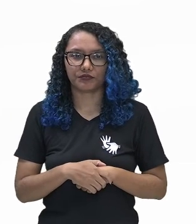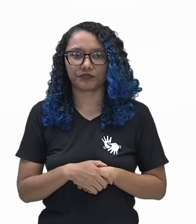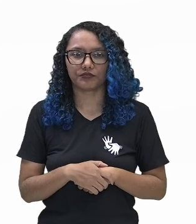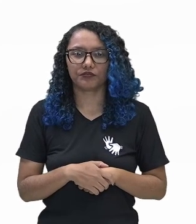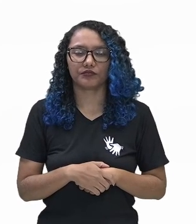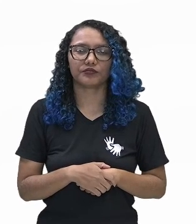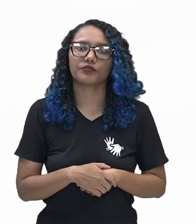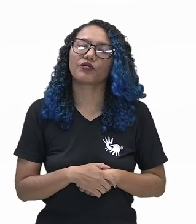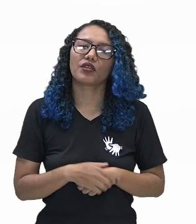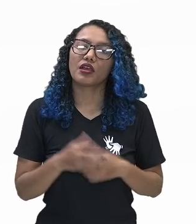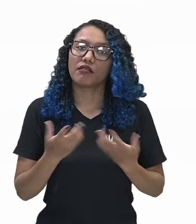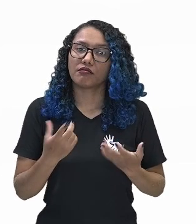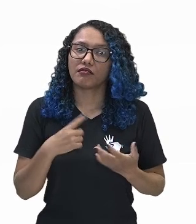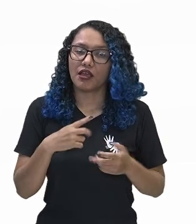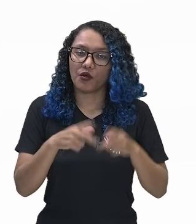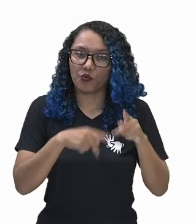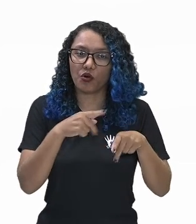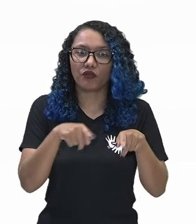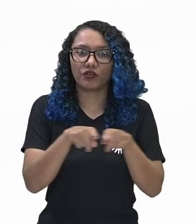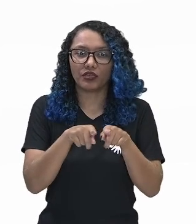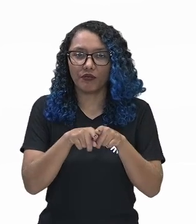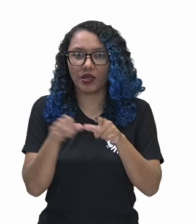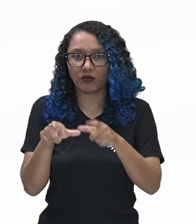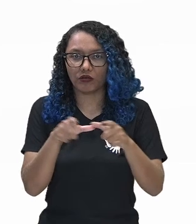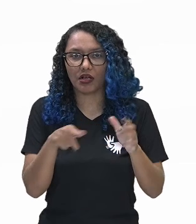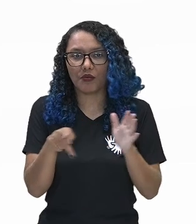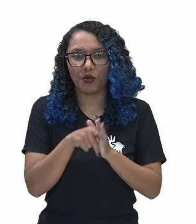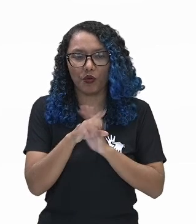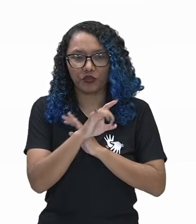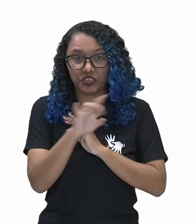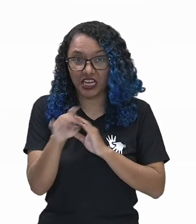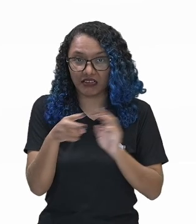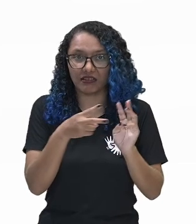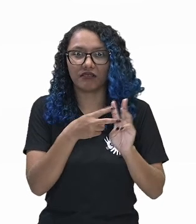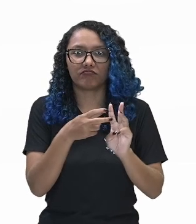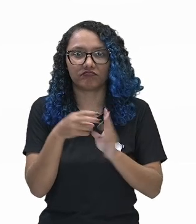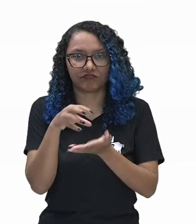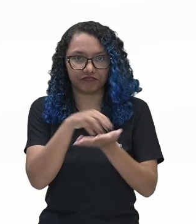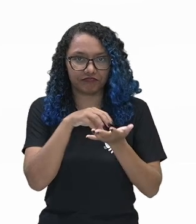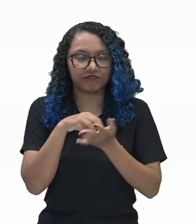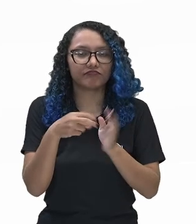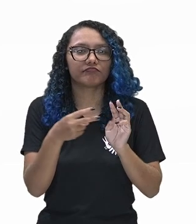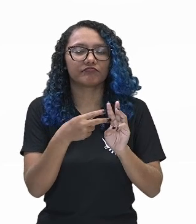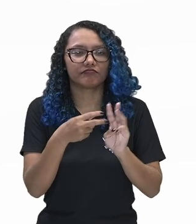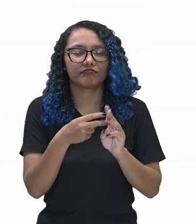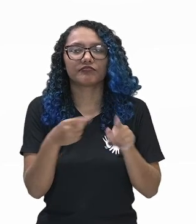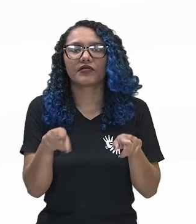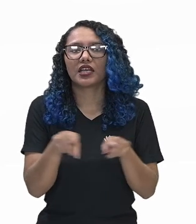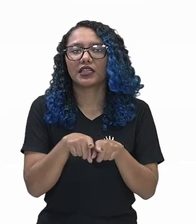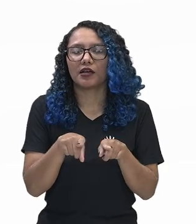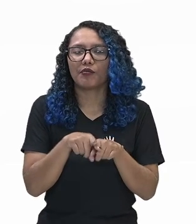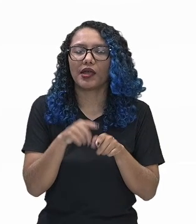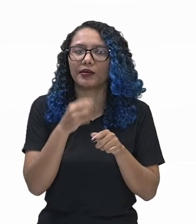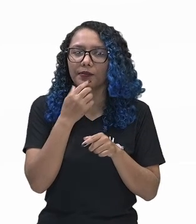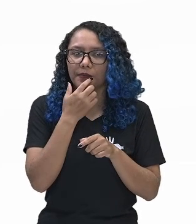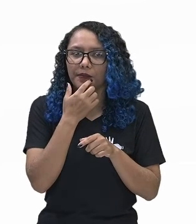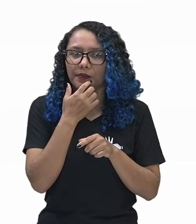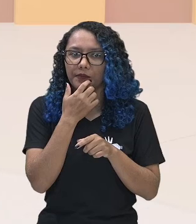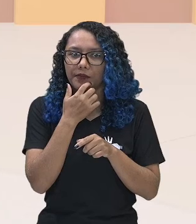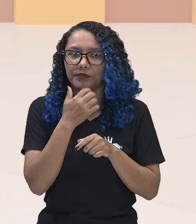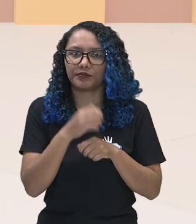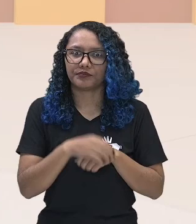né, indicando e o espaço de cada um deles, certo? Temos também Dentro das categorias, a gente vai observar